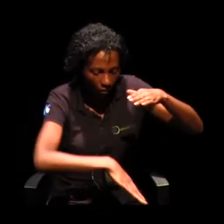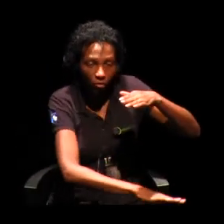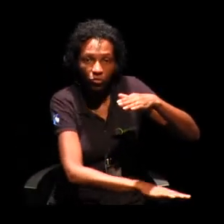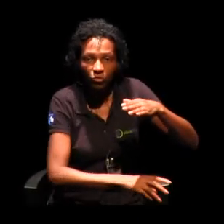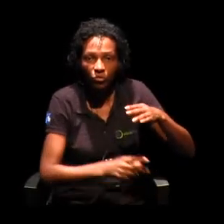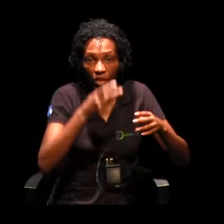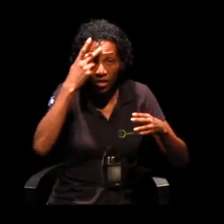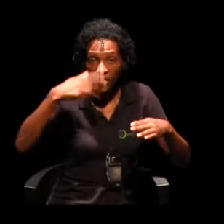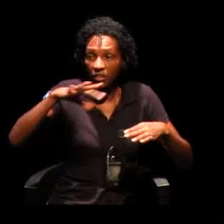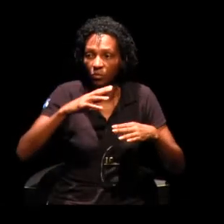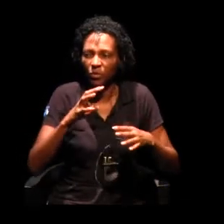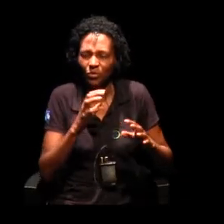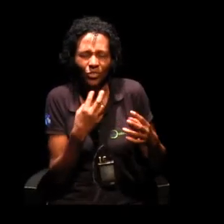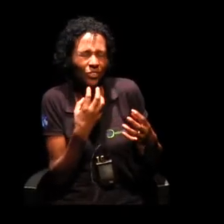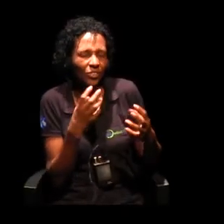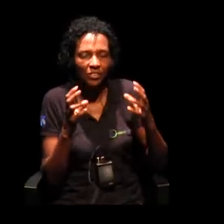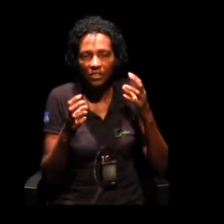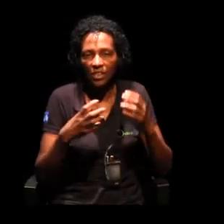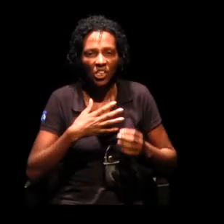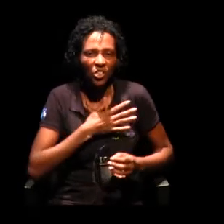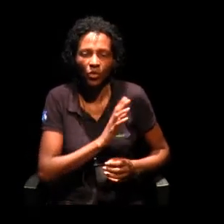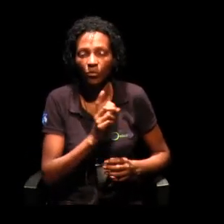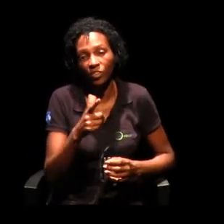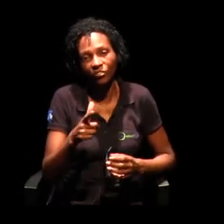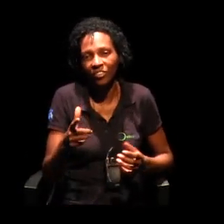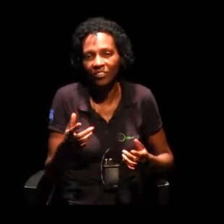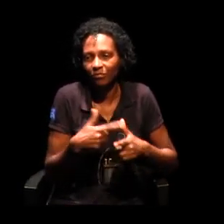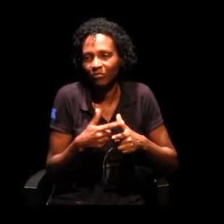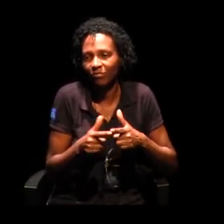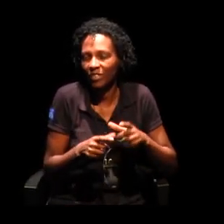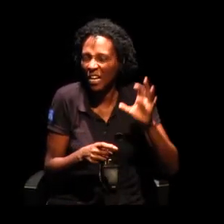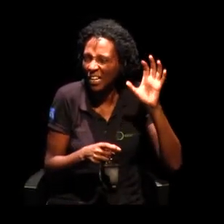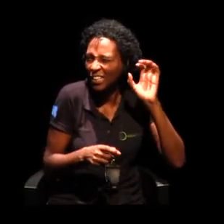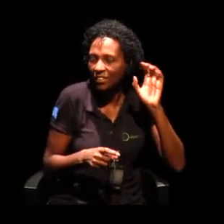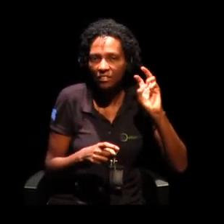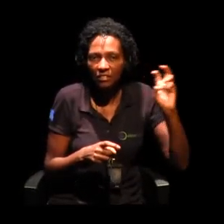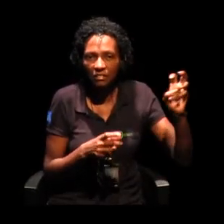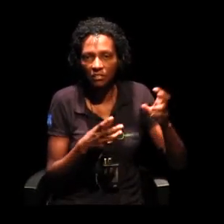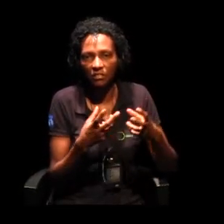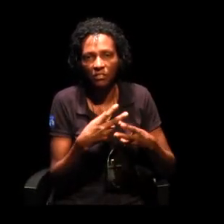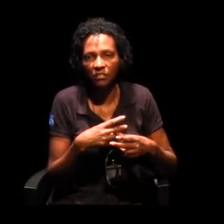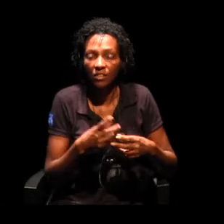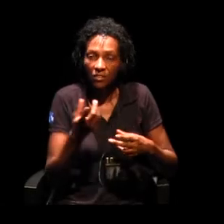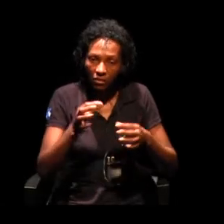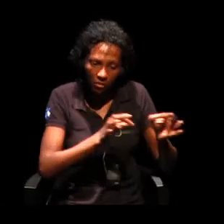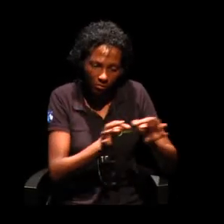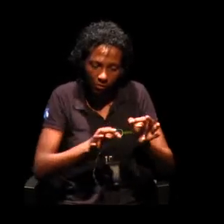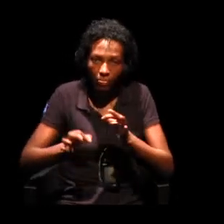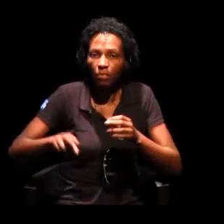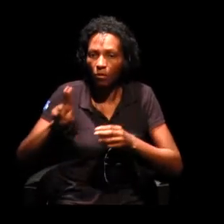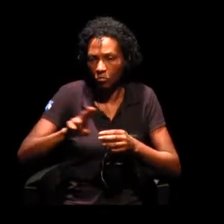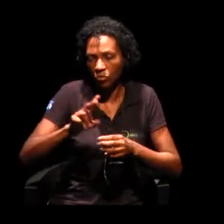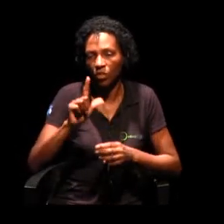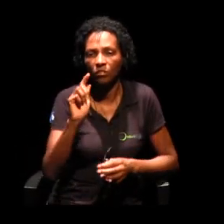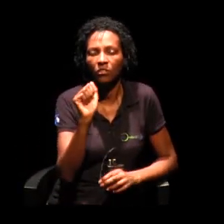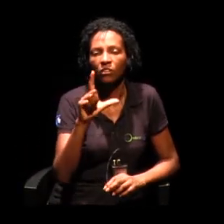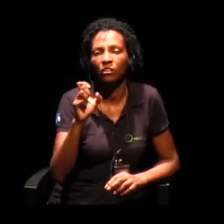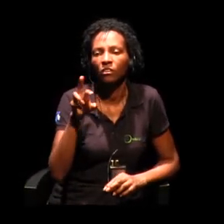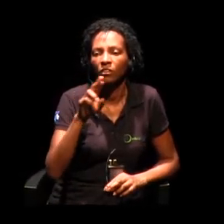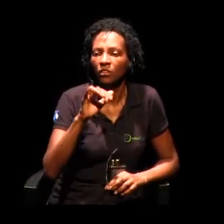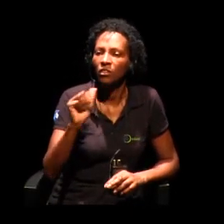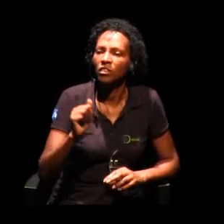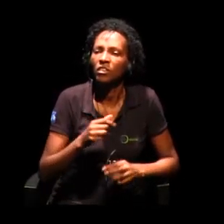exemplo, estariam subterrâneas e não atrapalhariam os outros. E nós vimos essa instalação que poderia